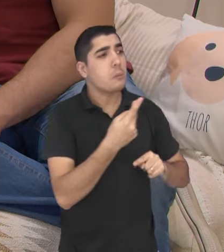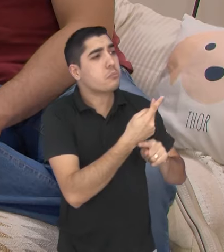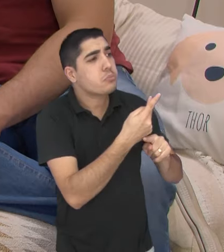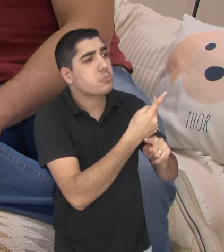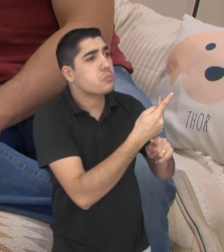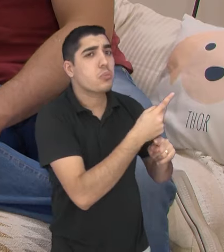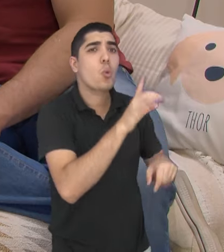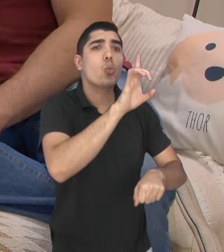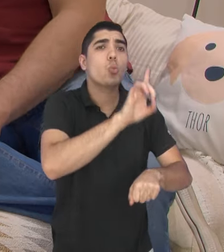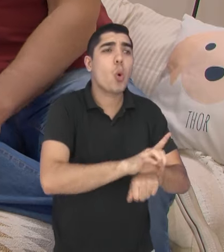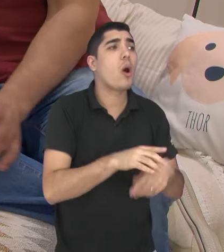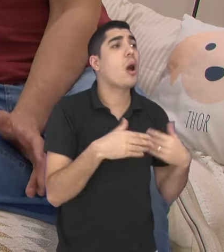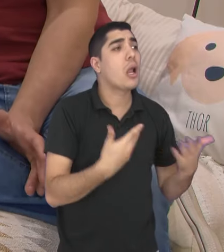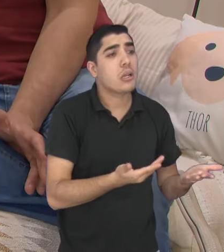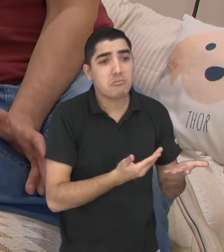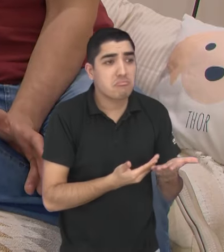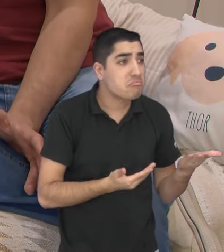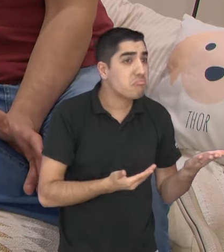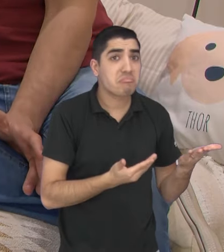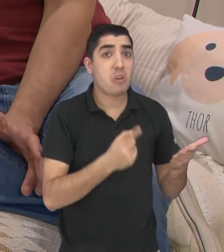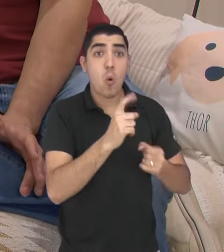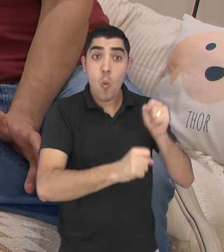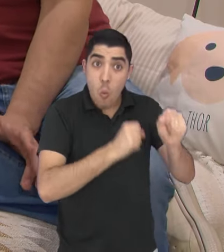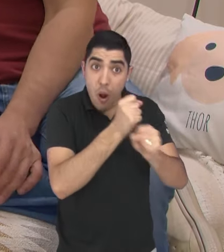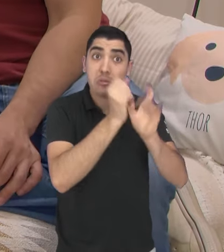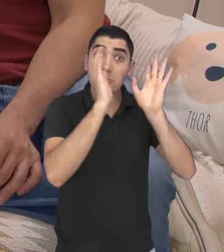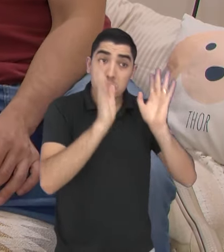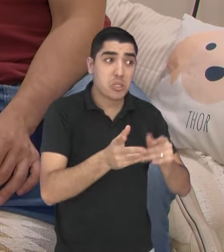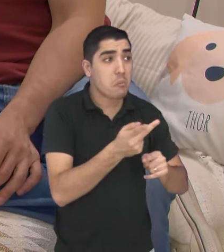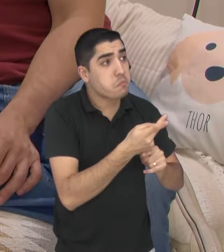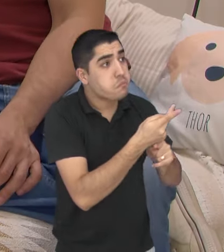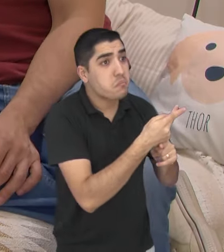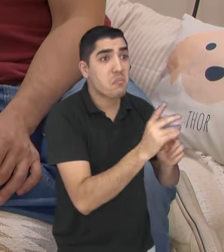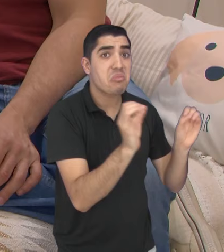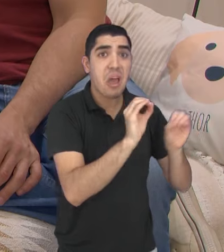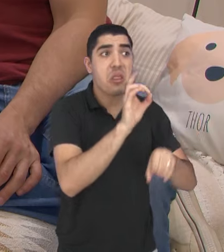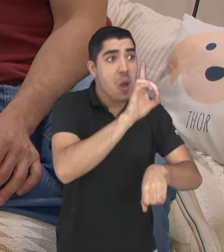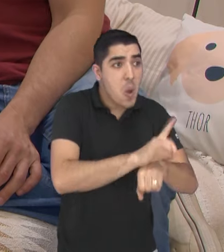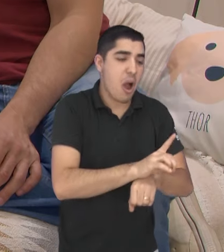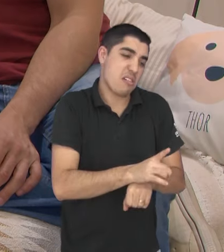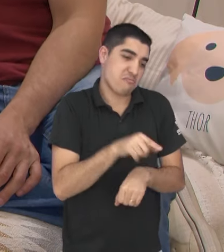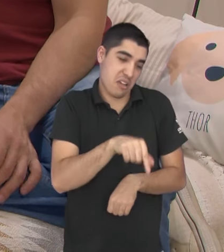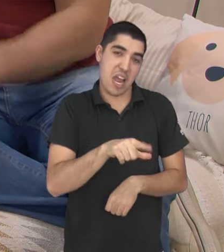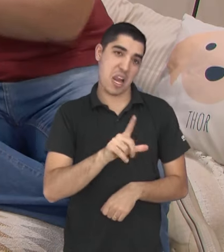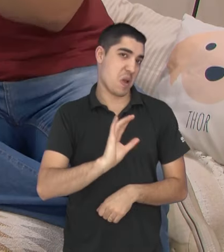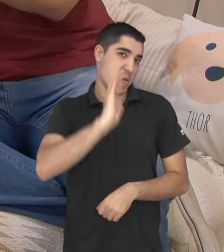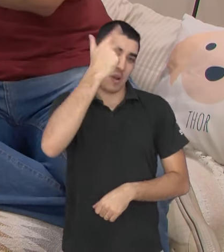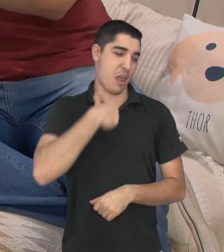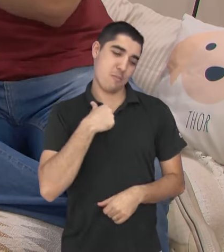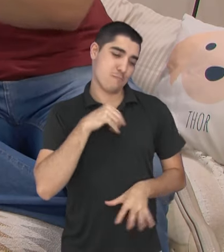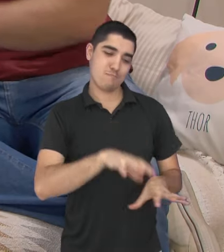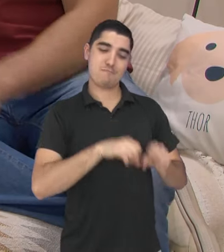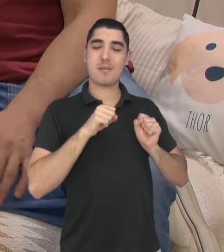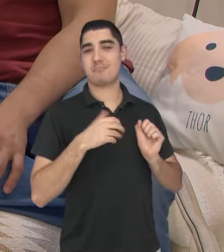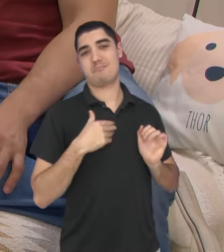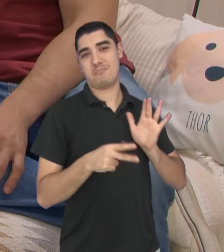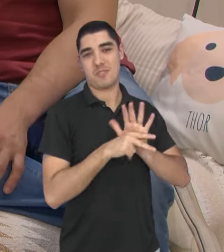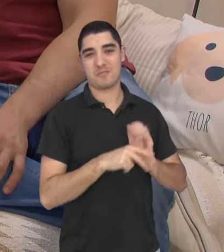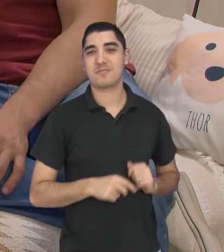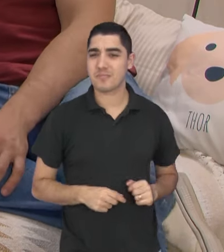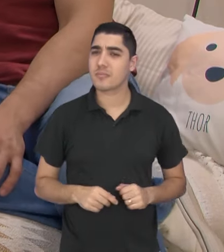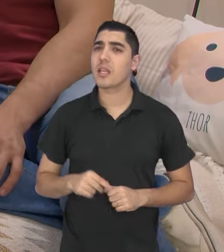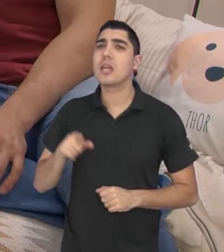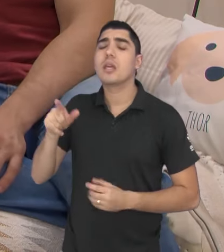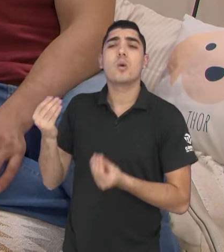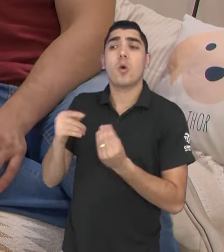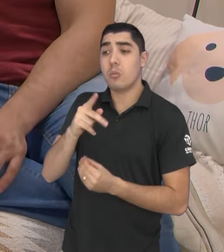nunca mais, agora também não devolvo, agora minha. Não tinha como encontrar o tutor, já era você, era a tutora. Ela me escolheu, né, filha? E como é que foi a relação deles logo de